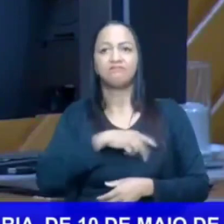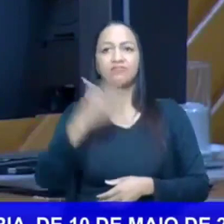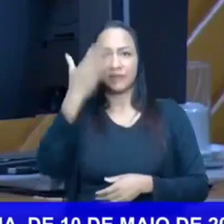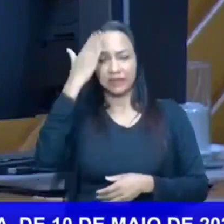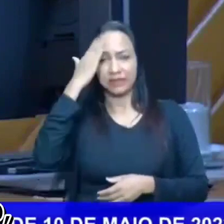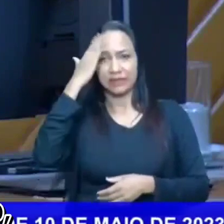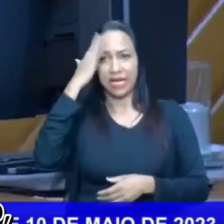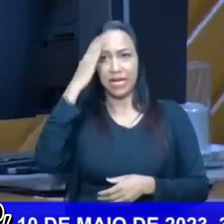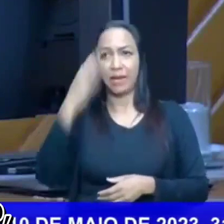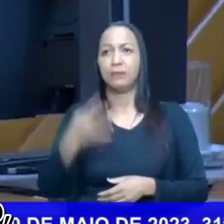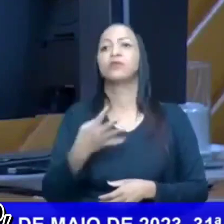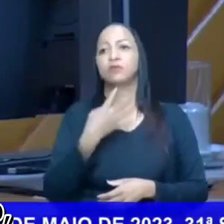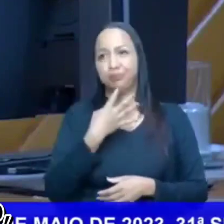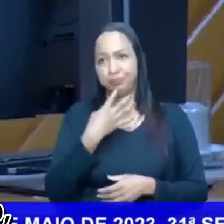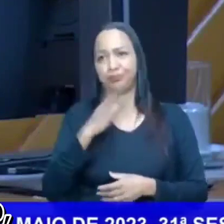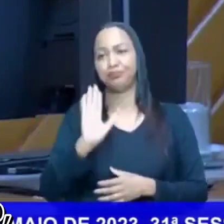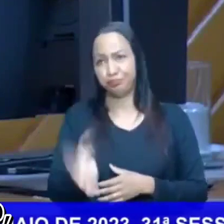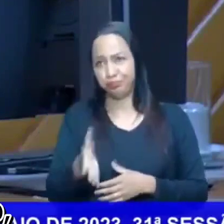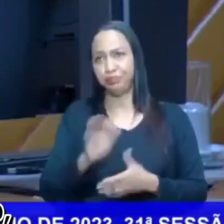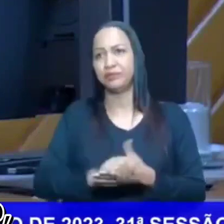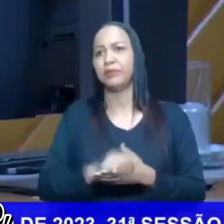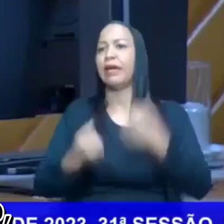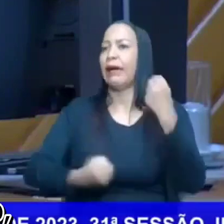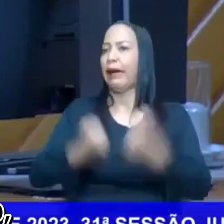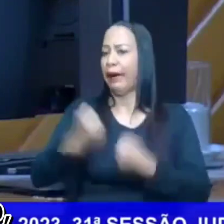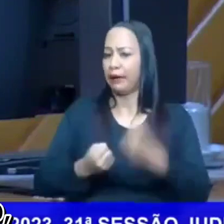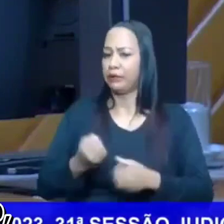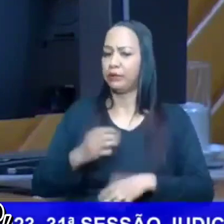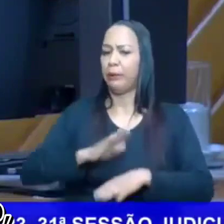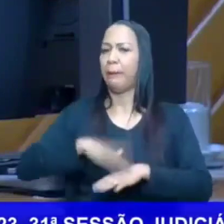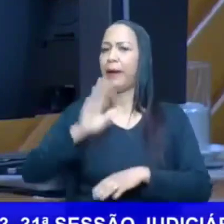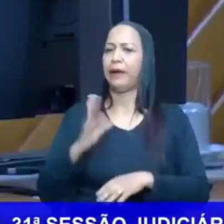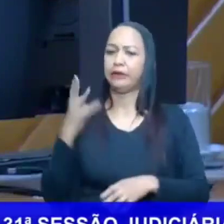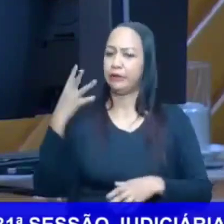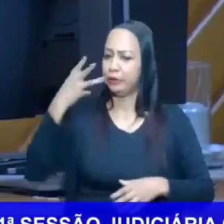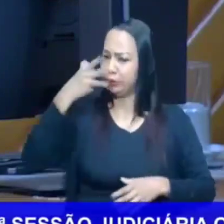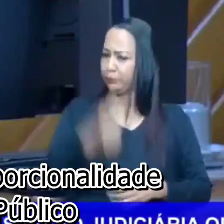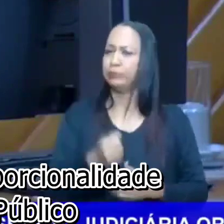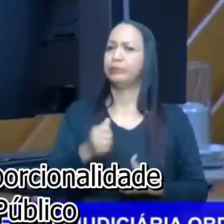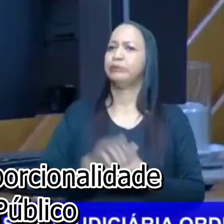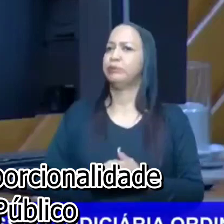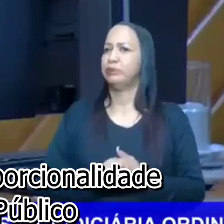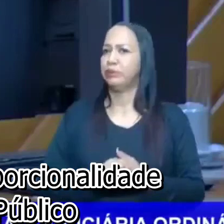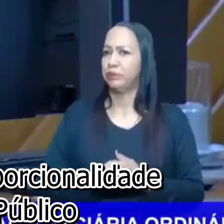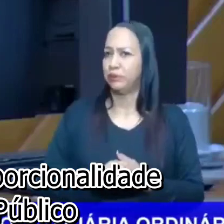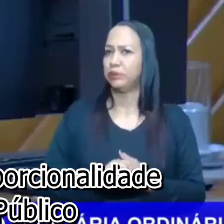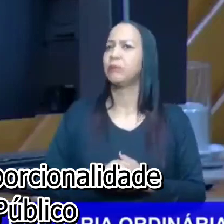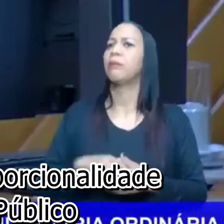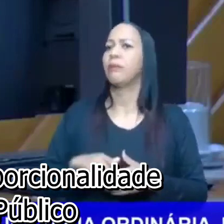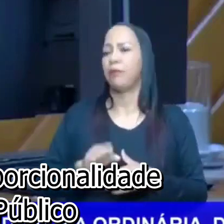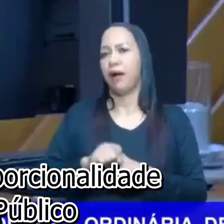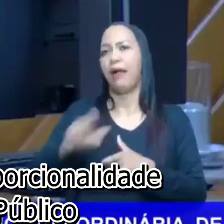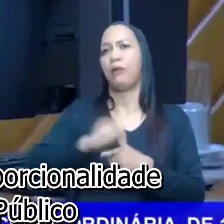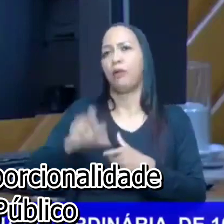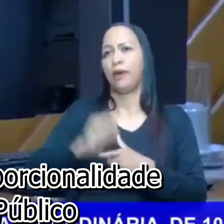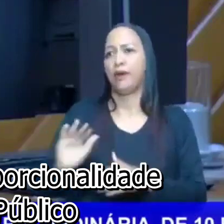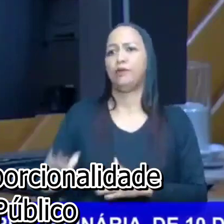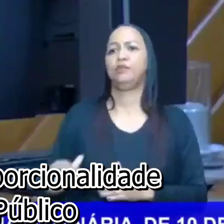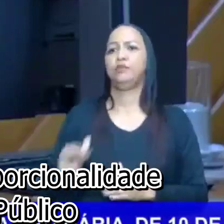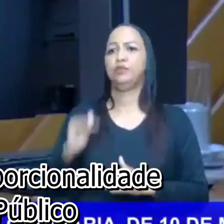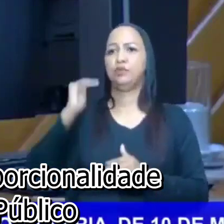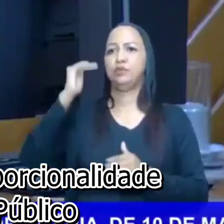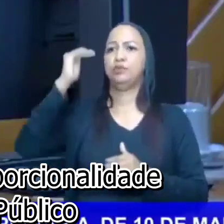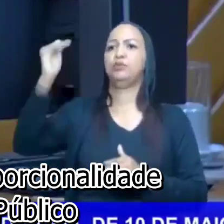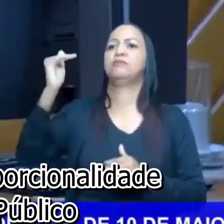notório que carros mais sofisticados têm um preço um custo e um aluguel superior.